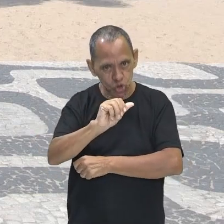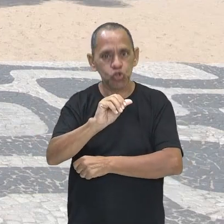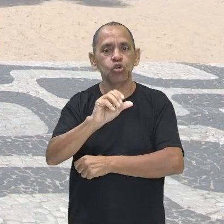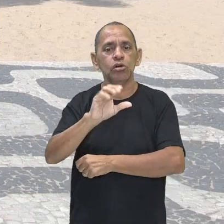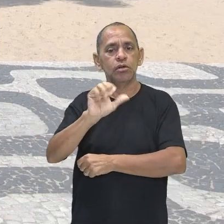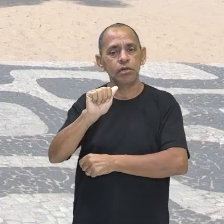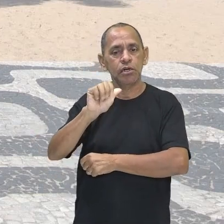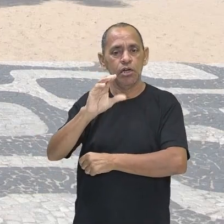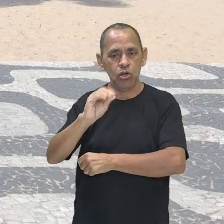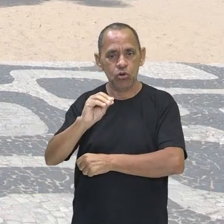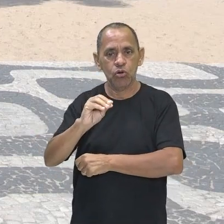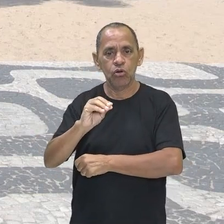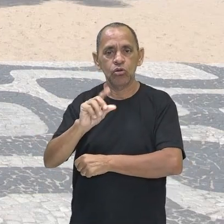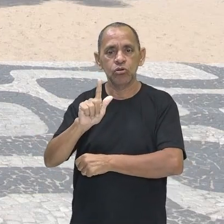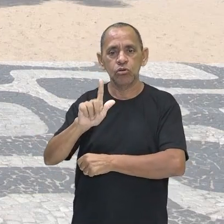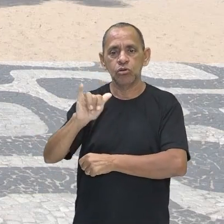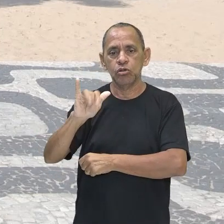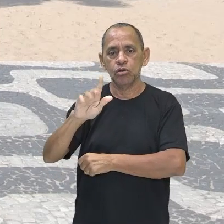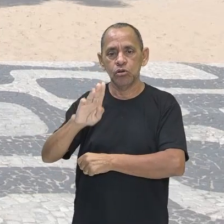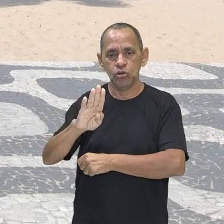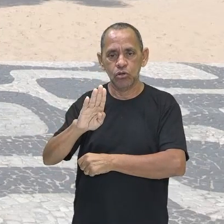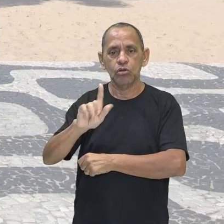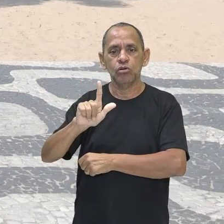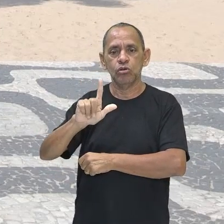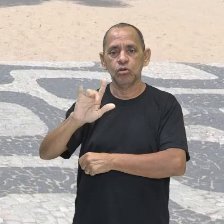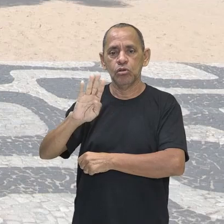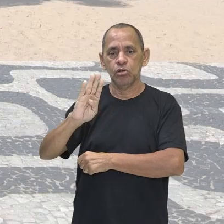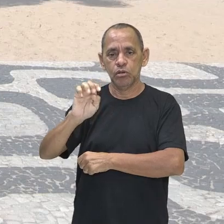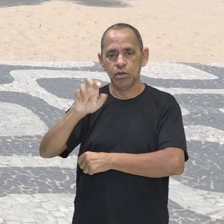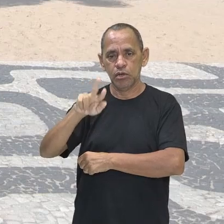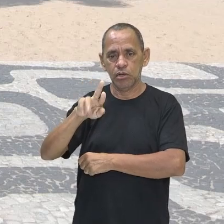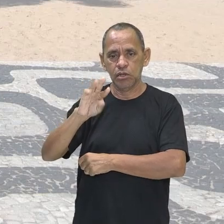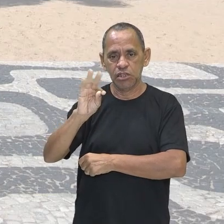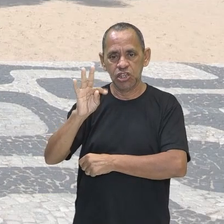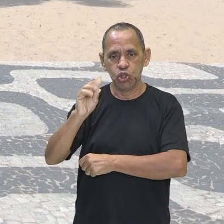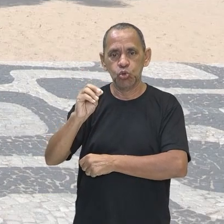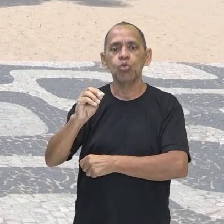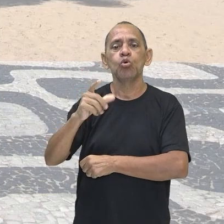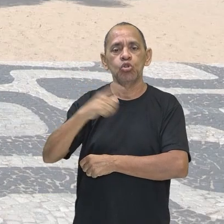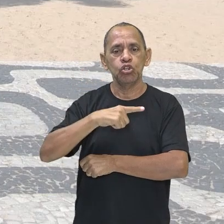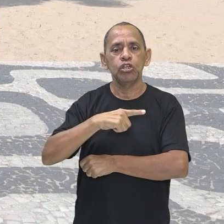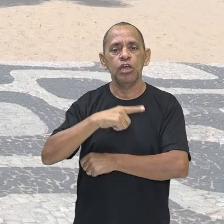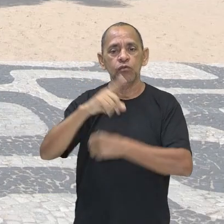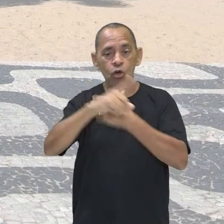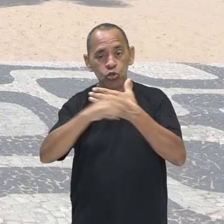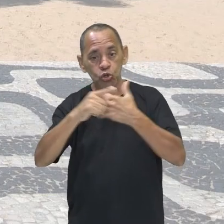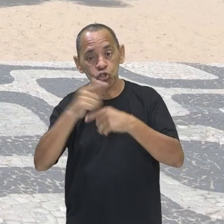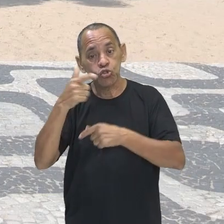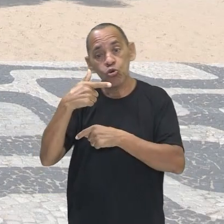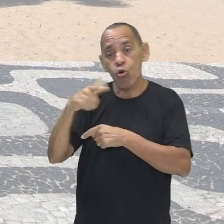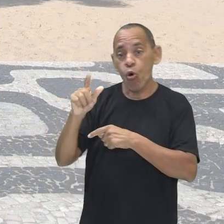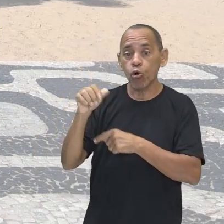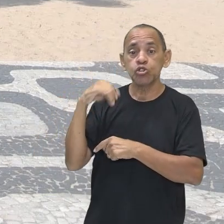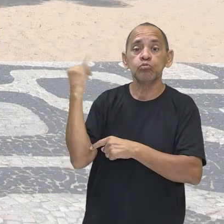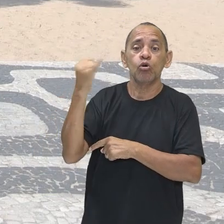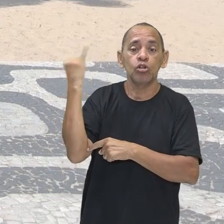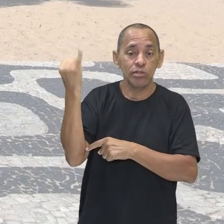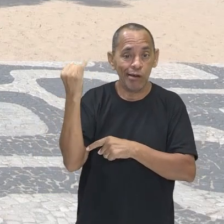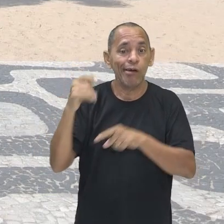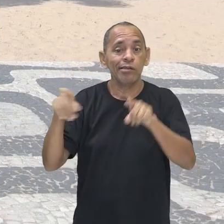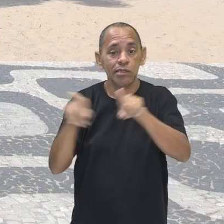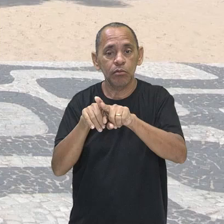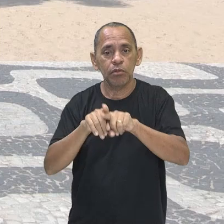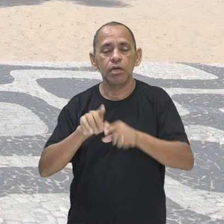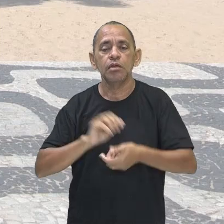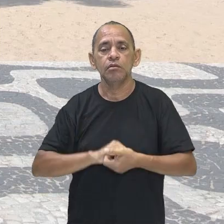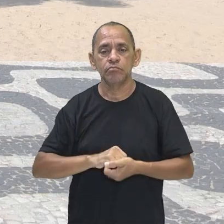tá? E aí temos alguns músicos, né, importantes da Bossa Nova. Além de João Gilberto, Tom Jobim